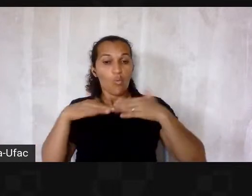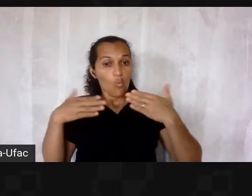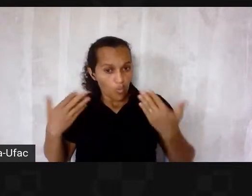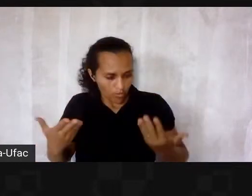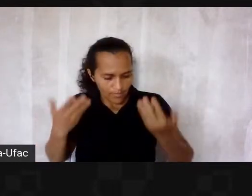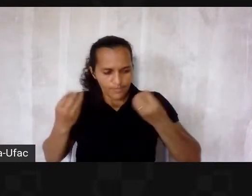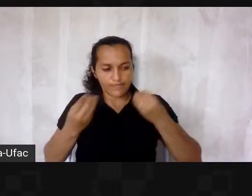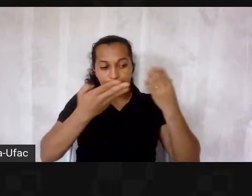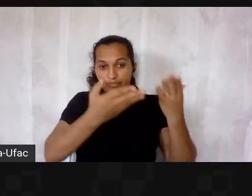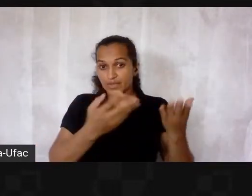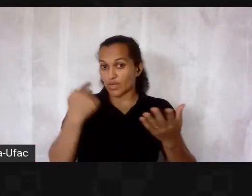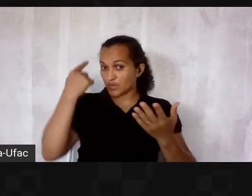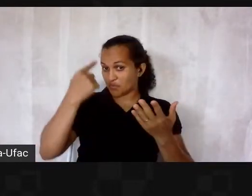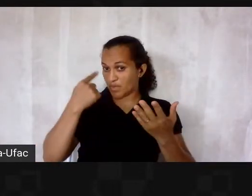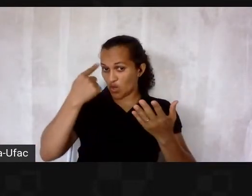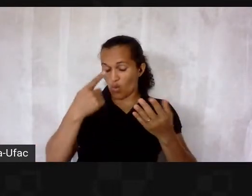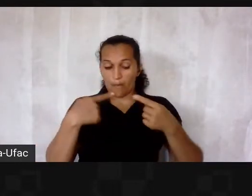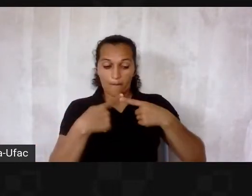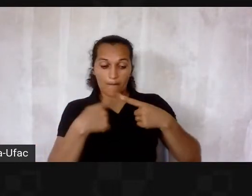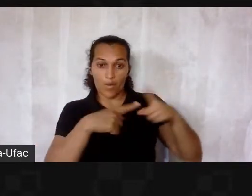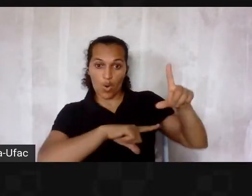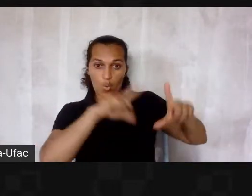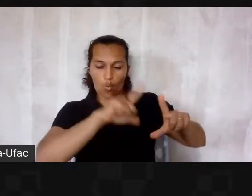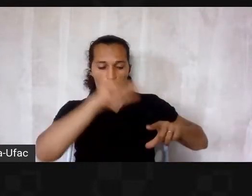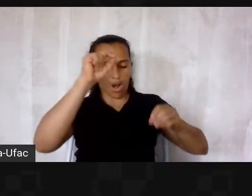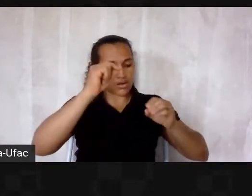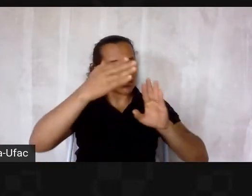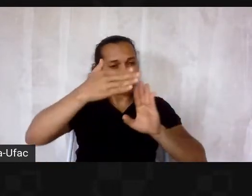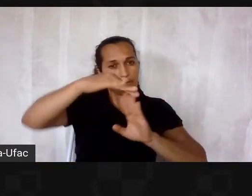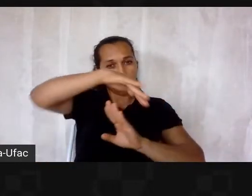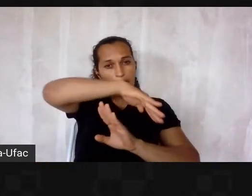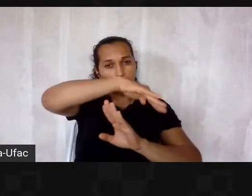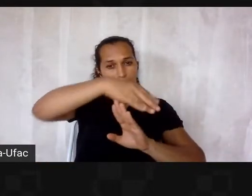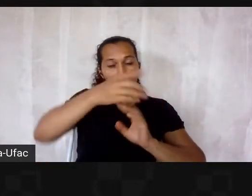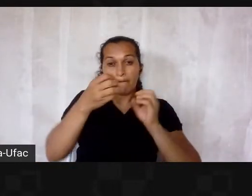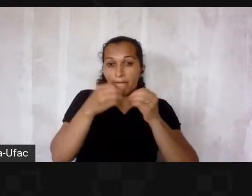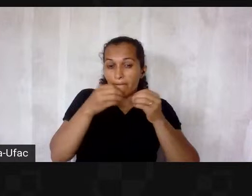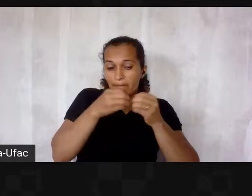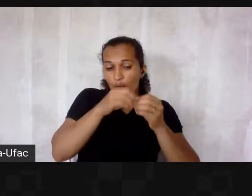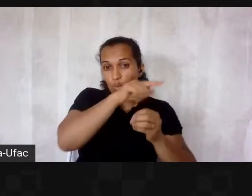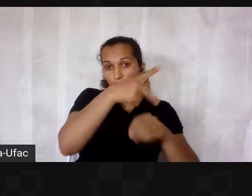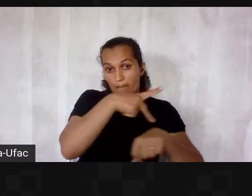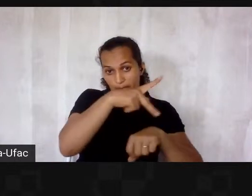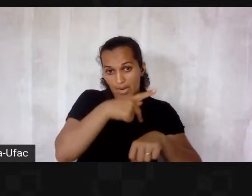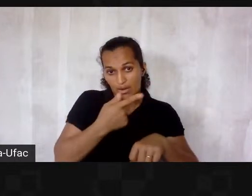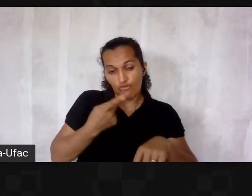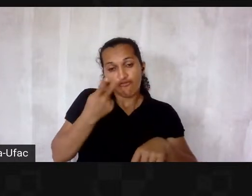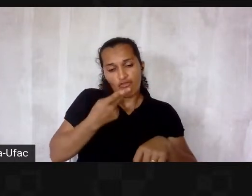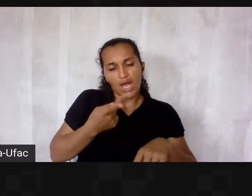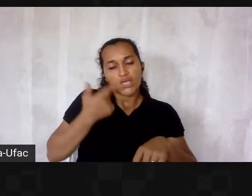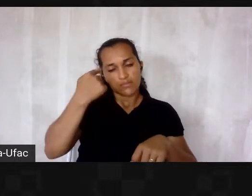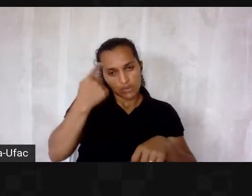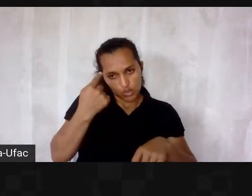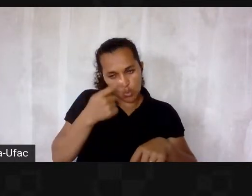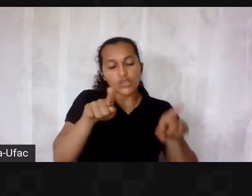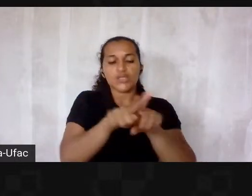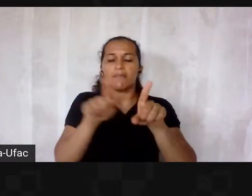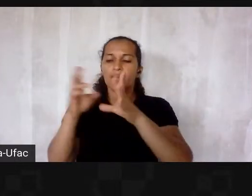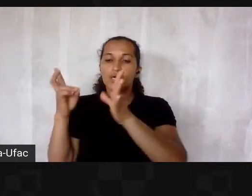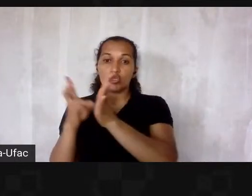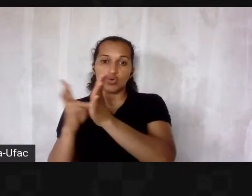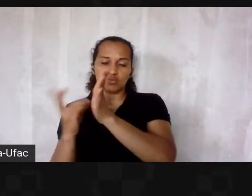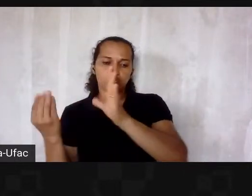tendo em vista seu Acre, zona de fronteira, e incluir disciplinas como etnolinguística para atender as comunidades indígenas, a